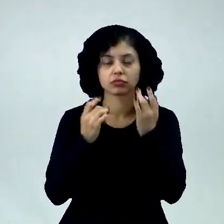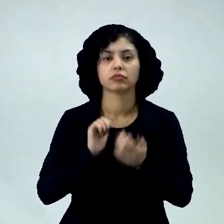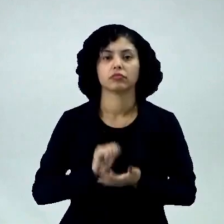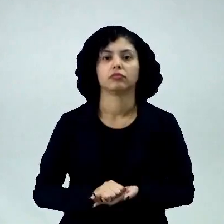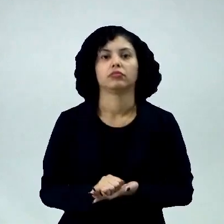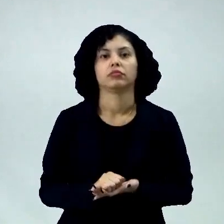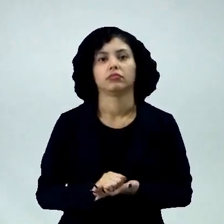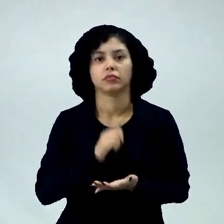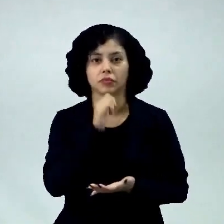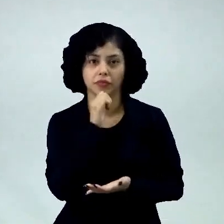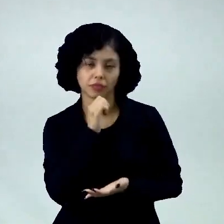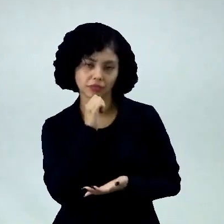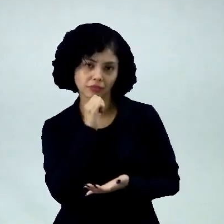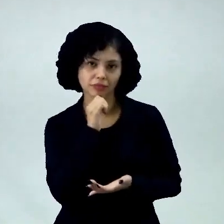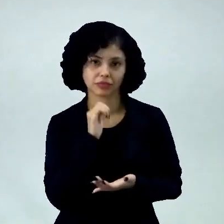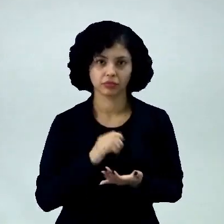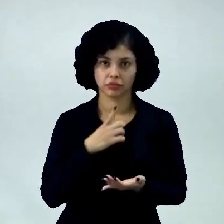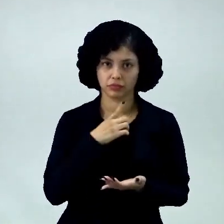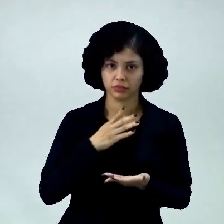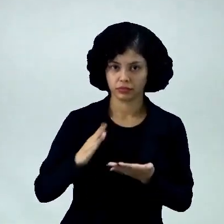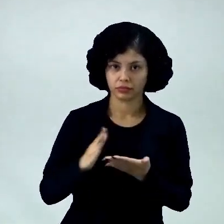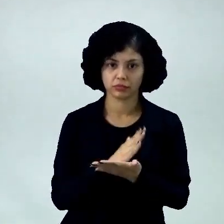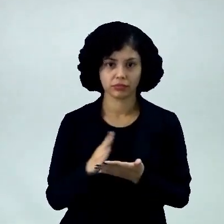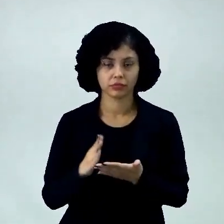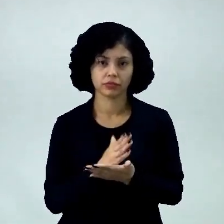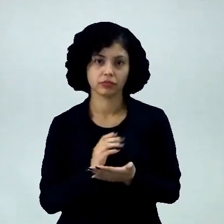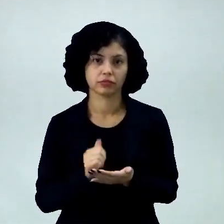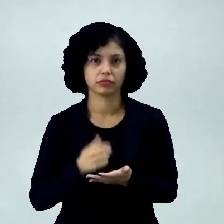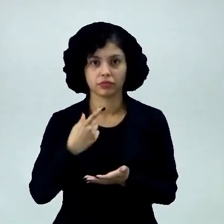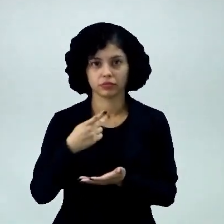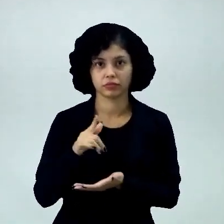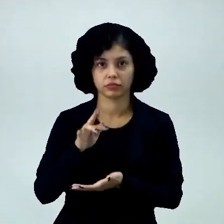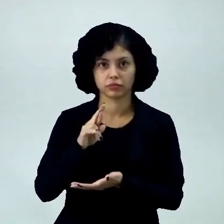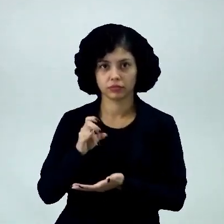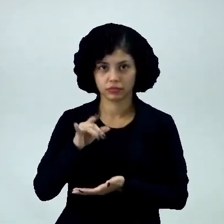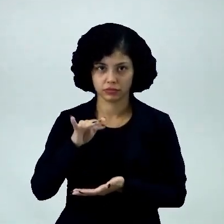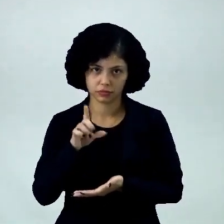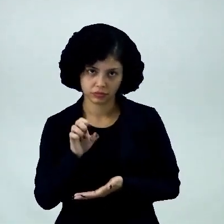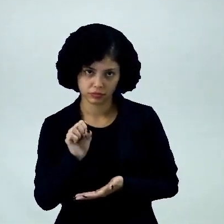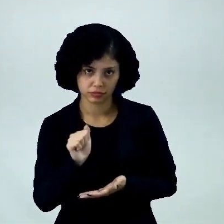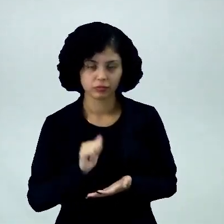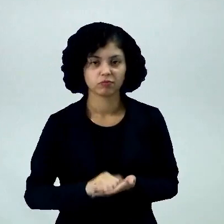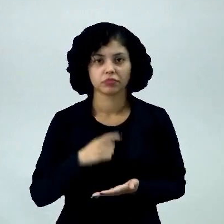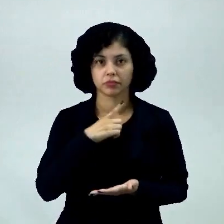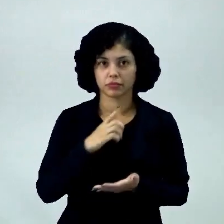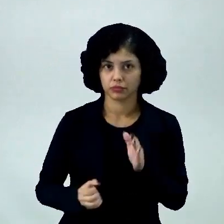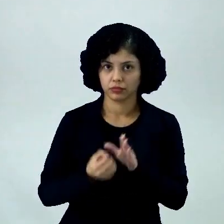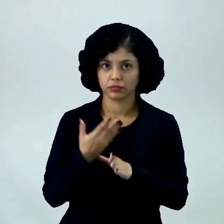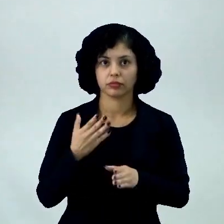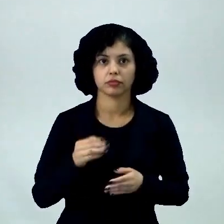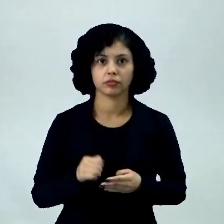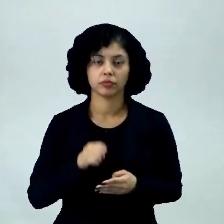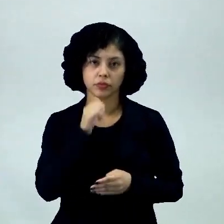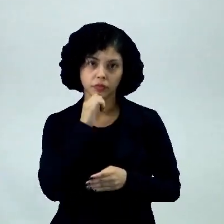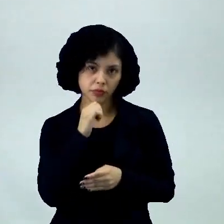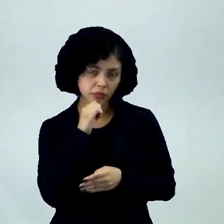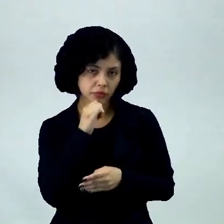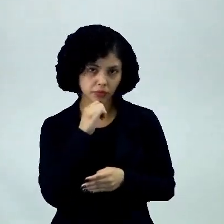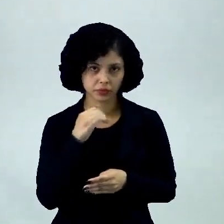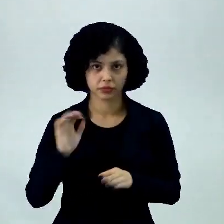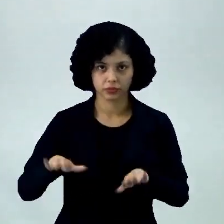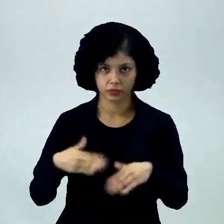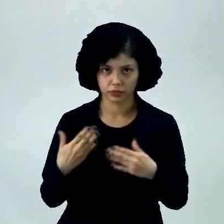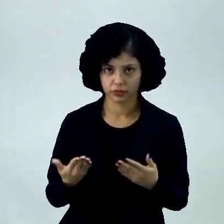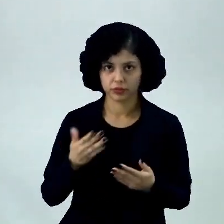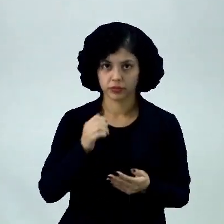Mas ele tem algumas peculiaridades, tá? Para ser criado, e aí a gente vai também observar quais são